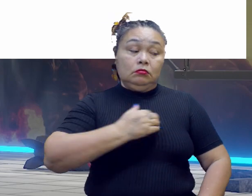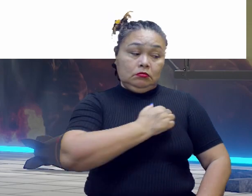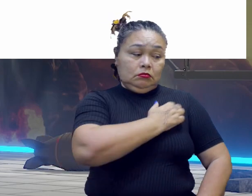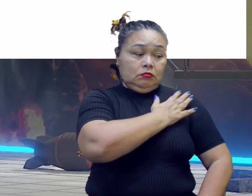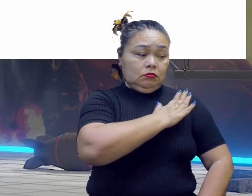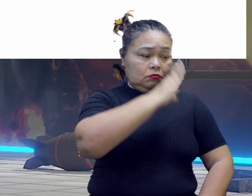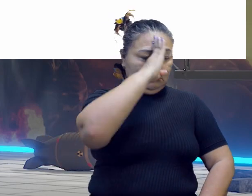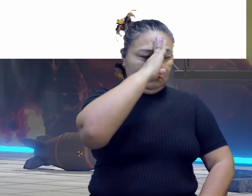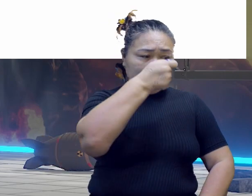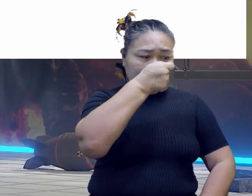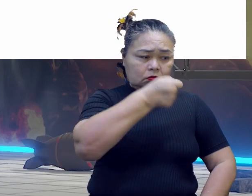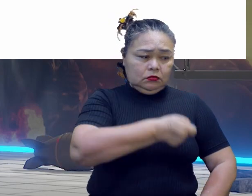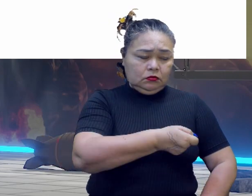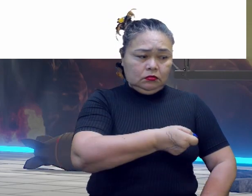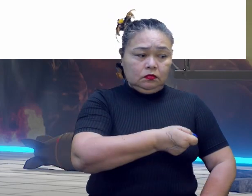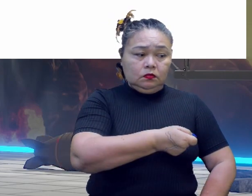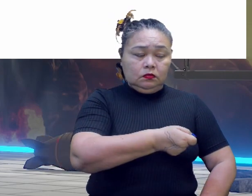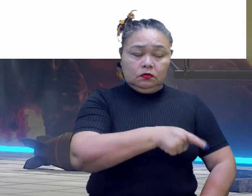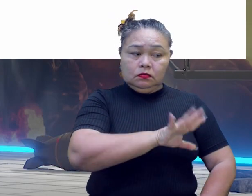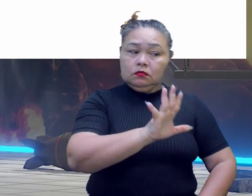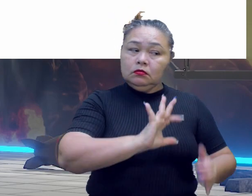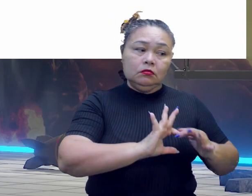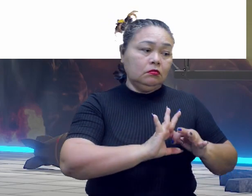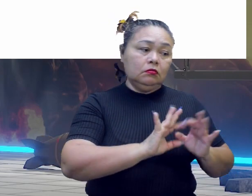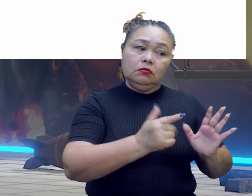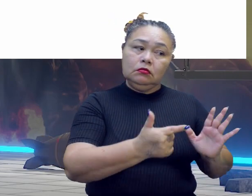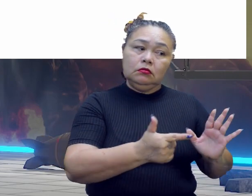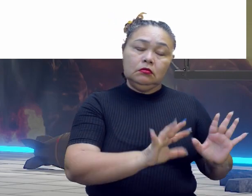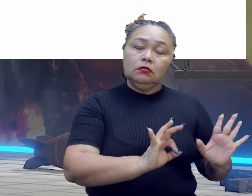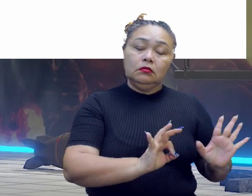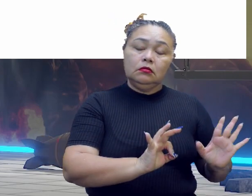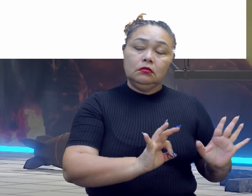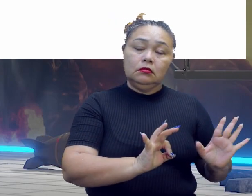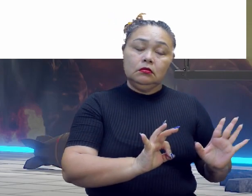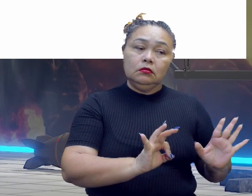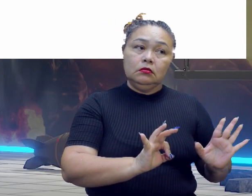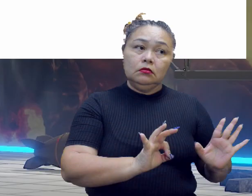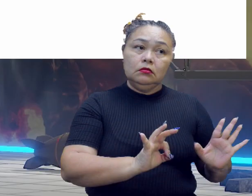ditadura, você não tem essa liberdade.